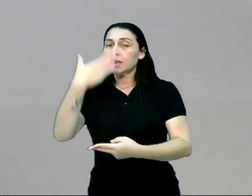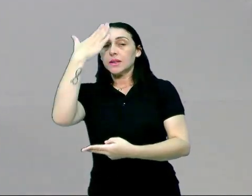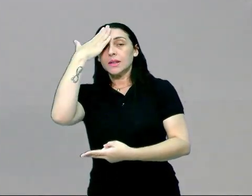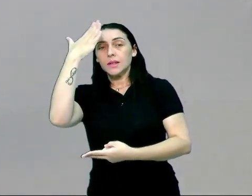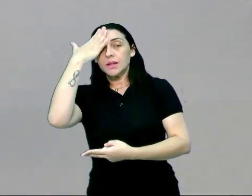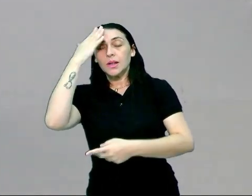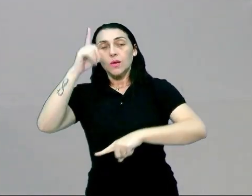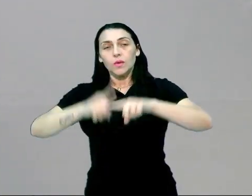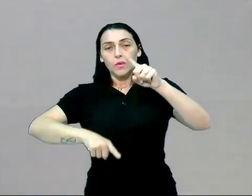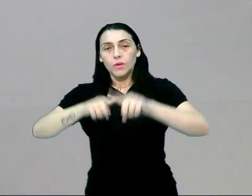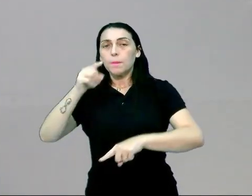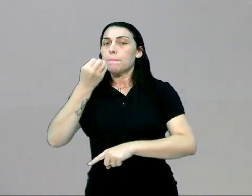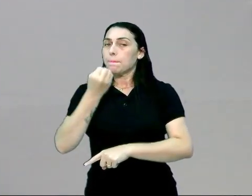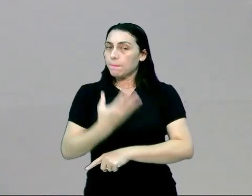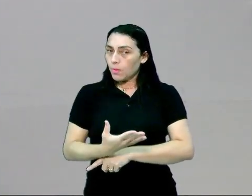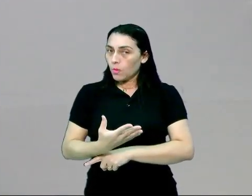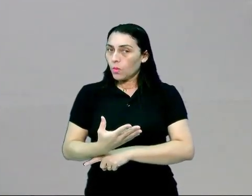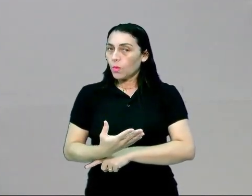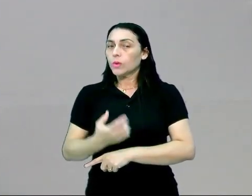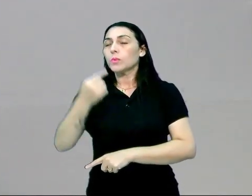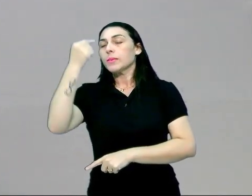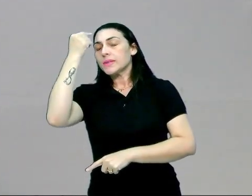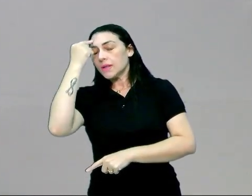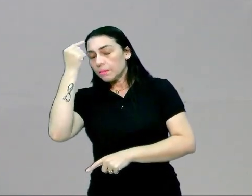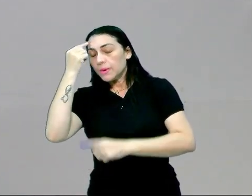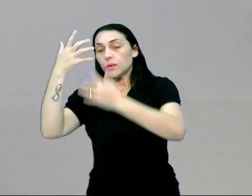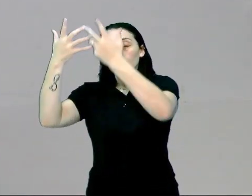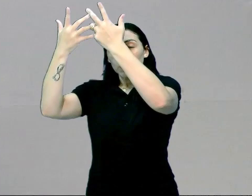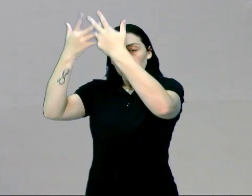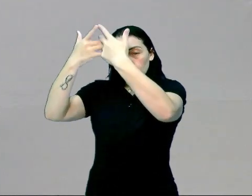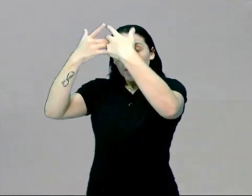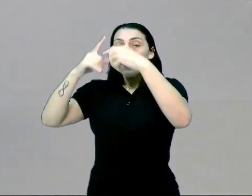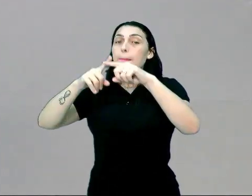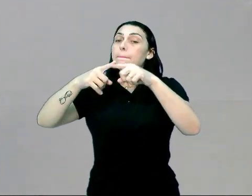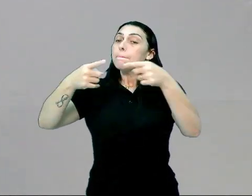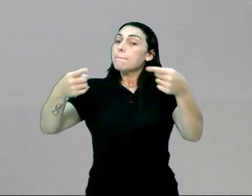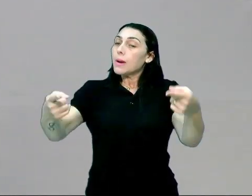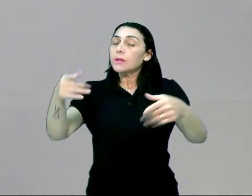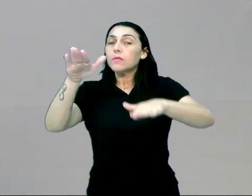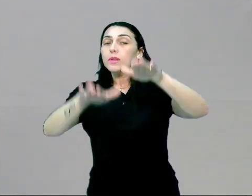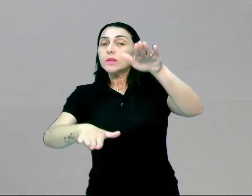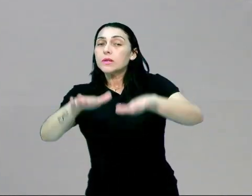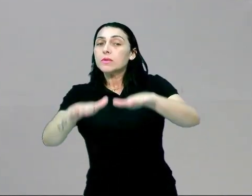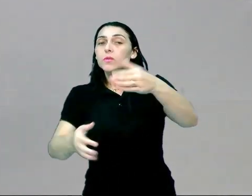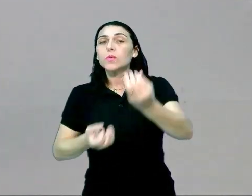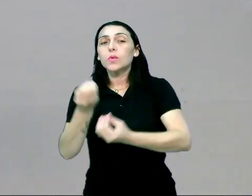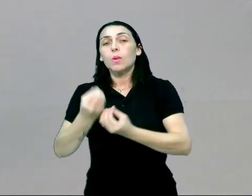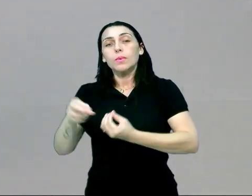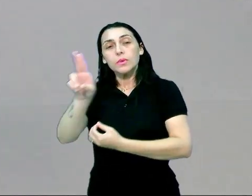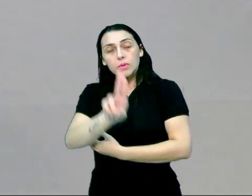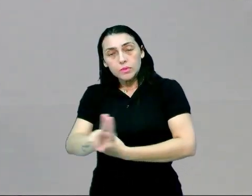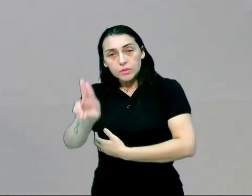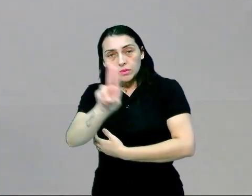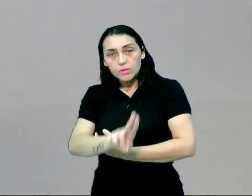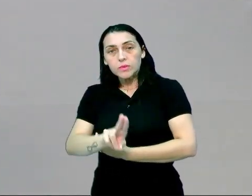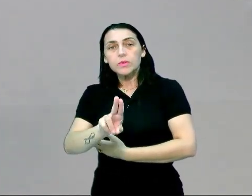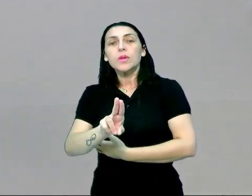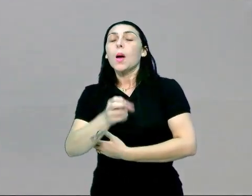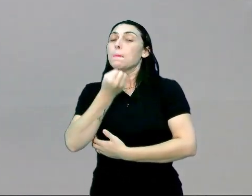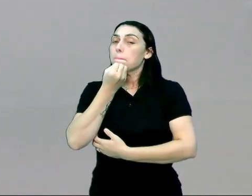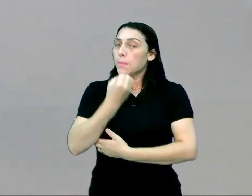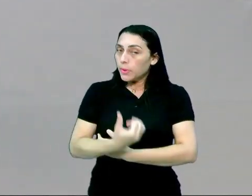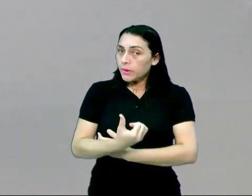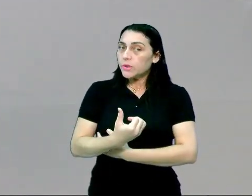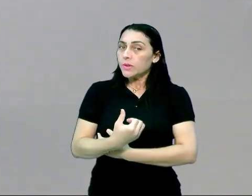ele é uma ferramenta benéfica, aspecto racional, cognitivo e tudo mais, a depender de como ele pode ser utilizado, é uma ferramenta